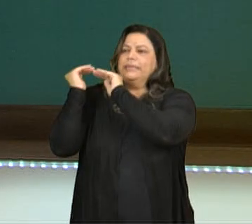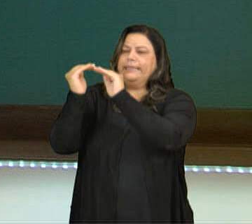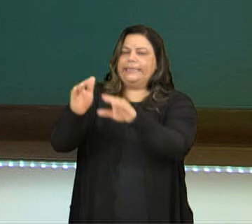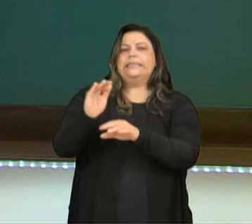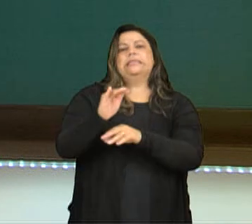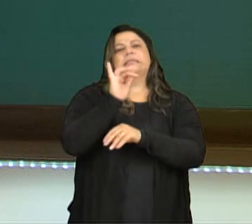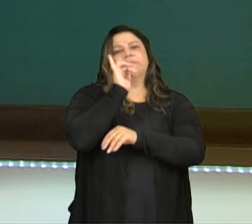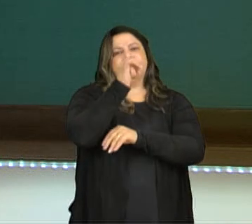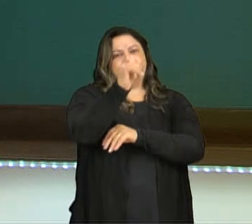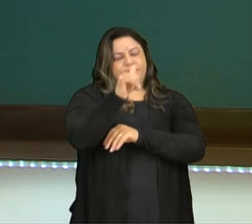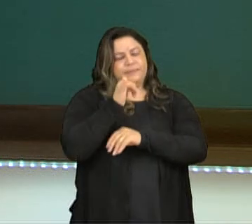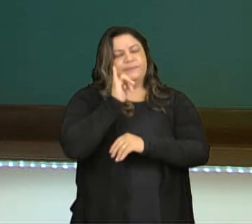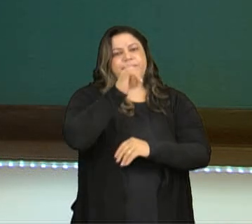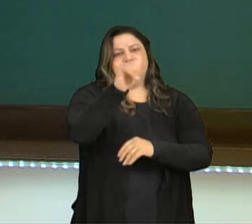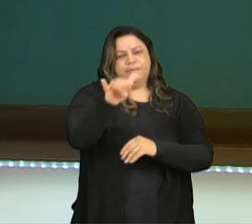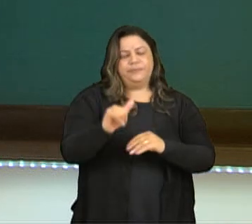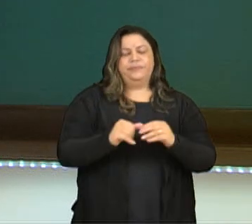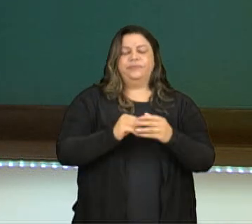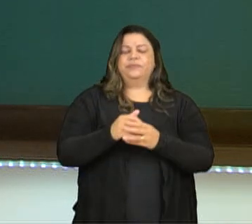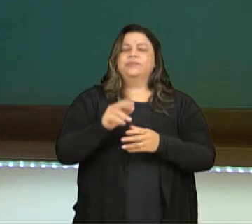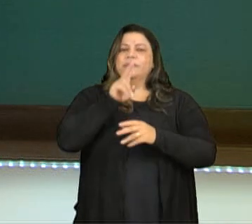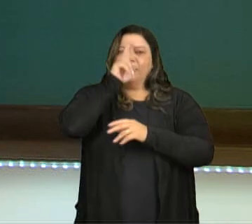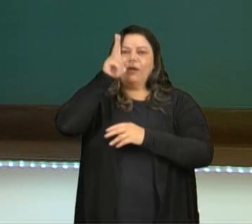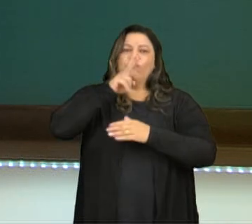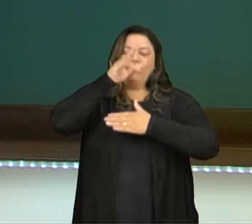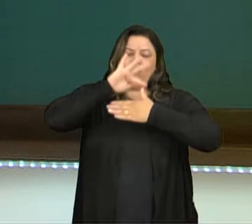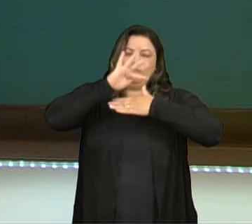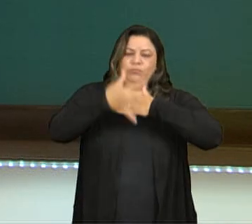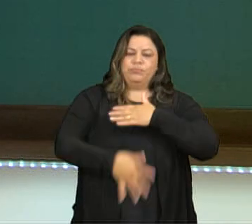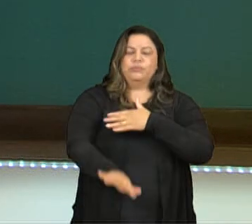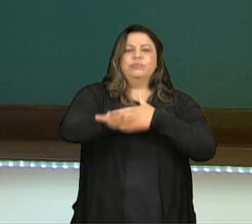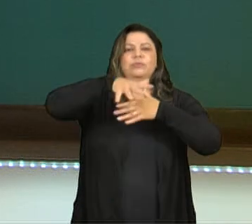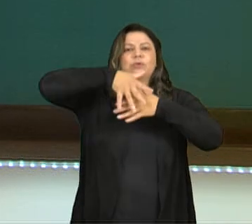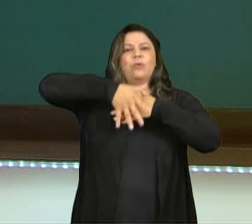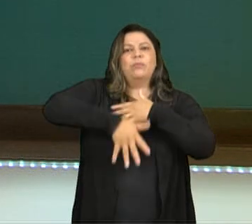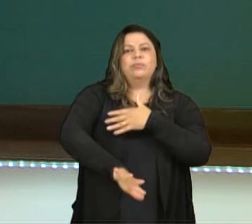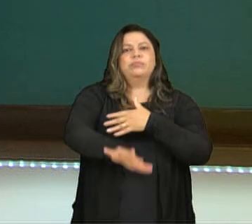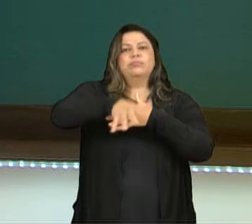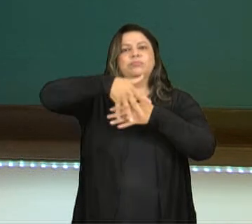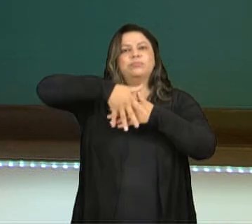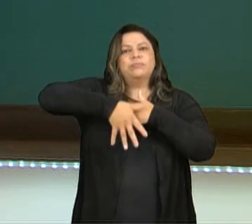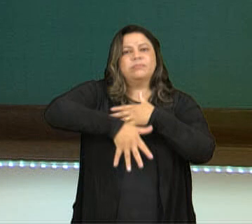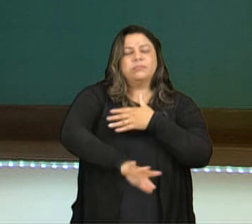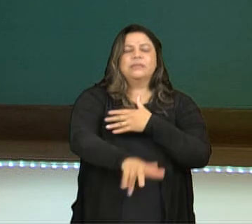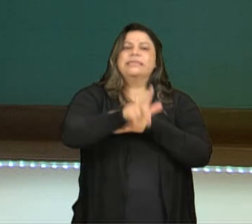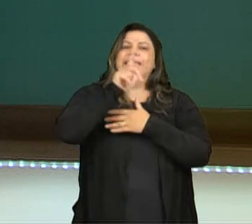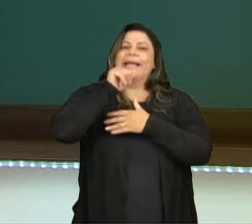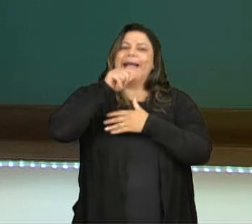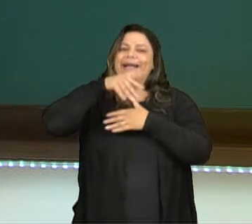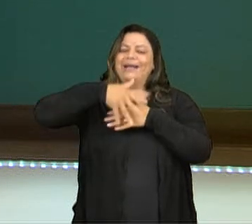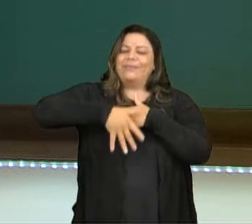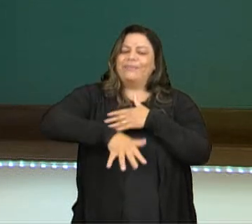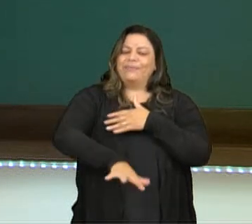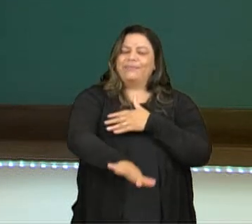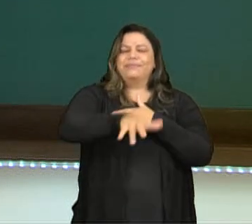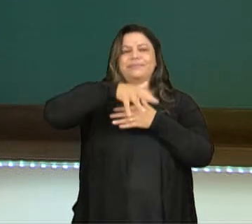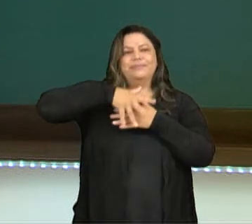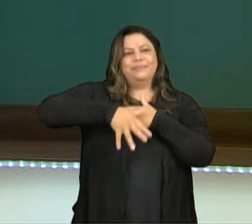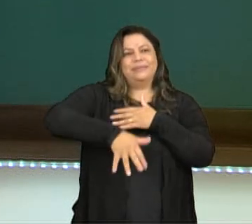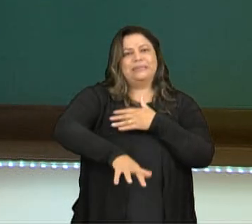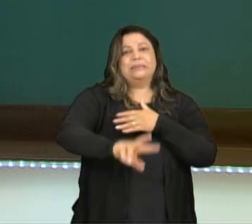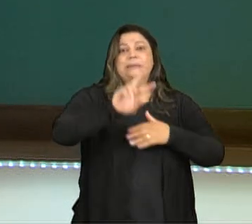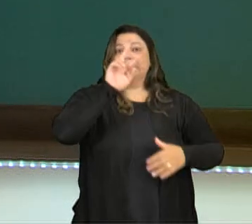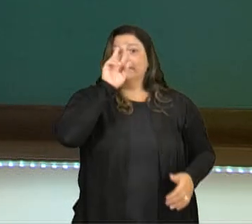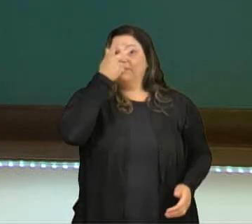território brasileiro é proveniente das usinas hidrelétricas, vem das usinas hidrelétricas, ou seja, da força